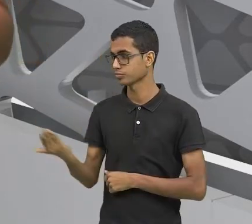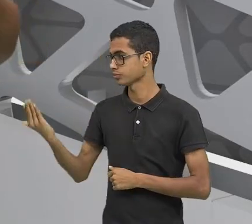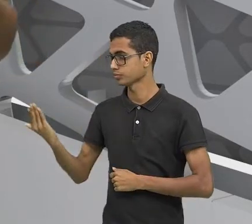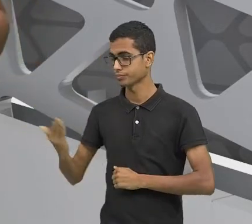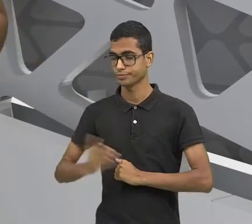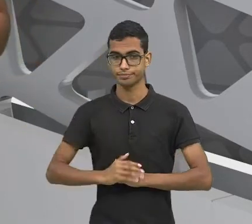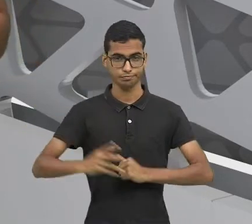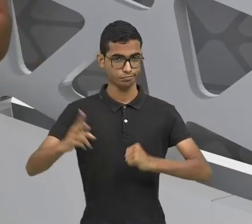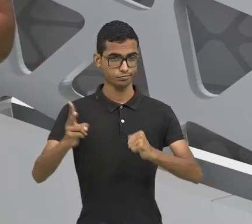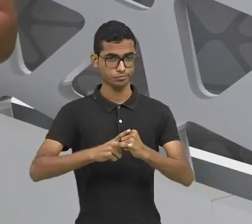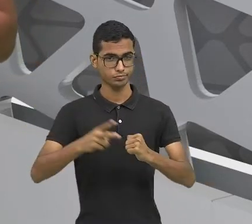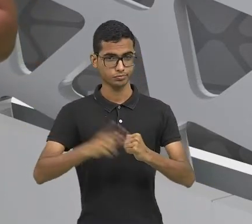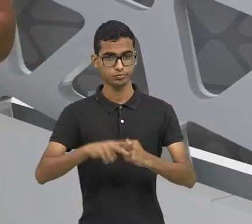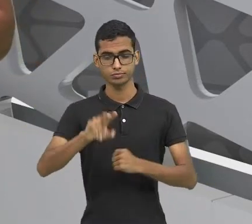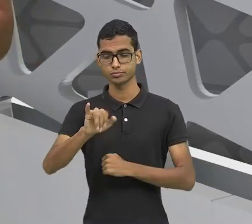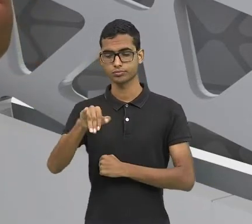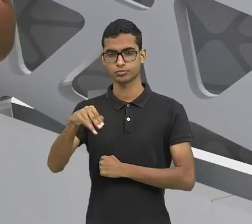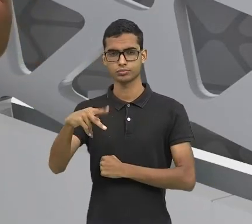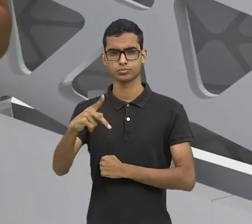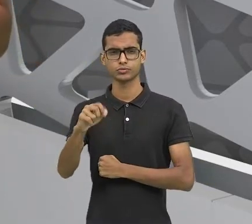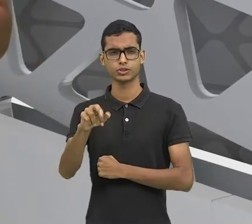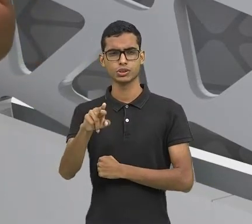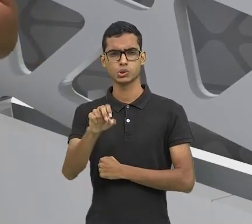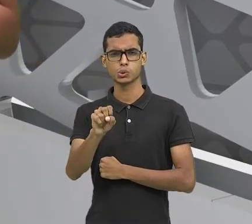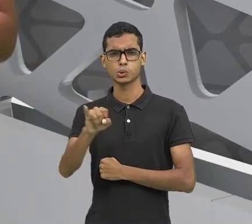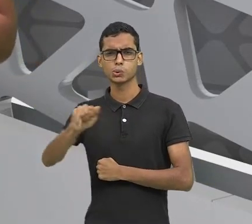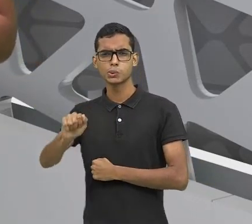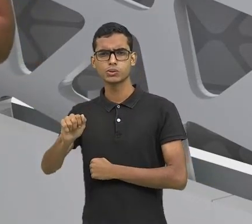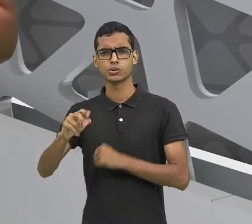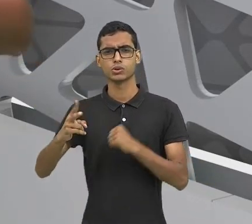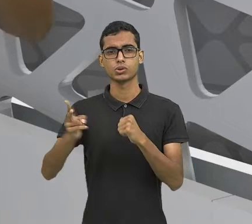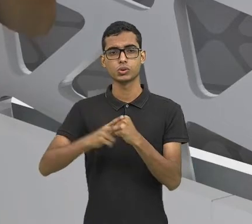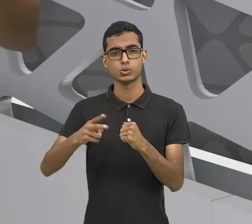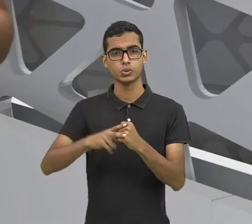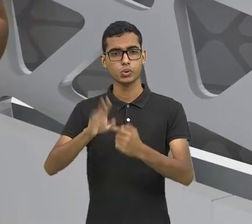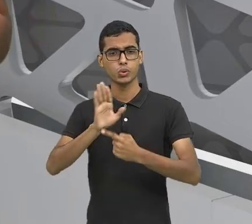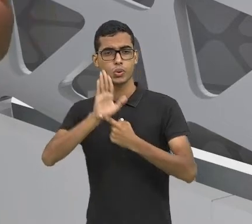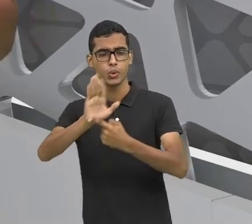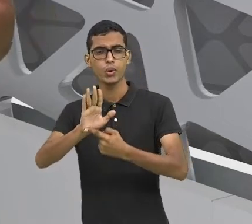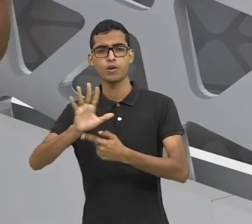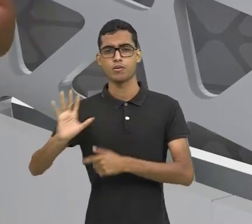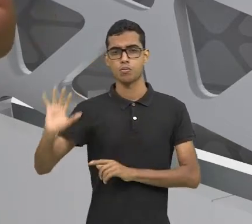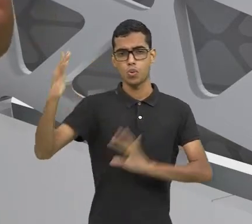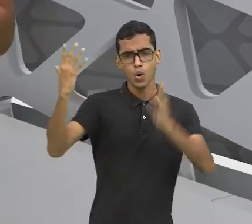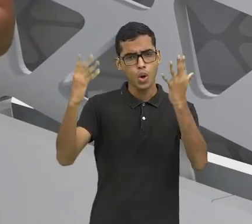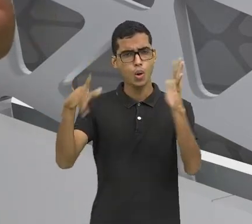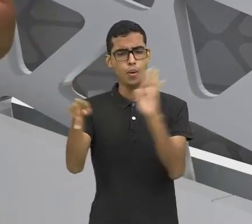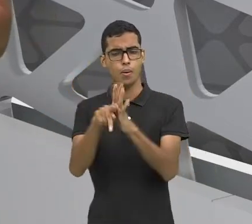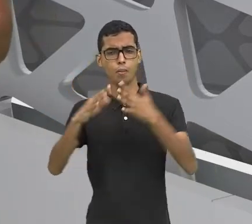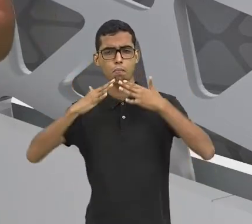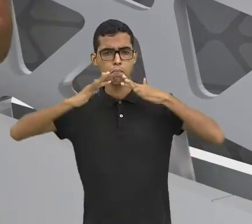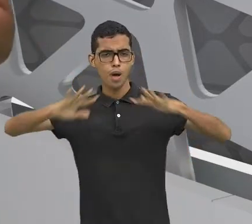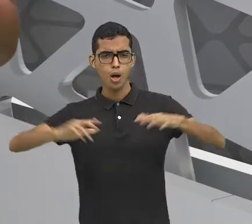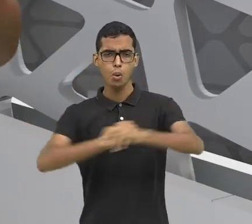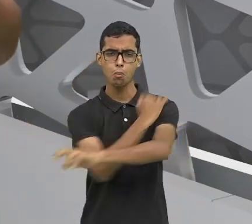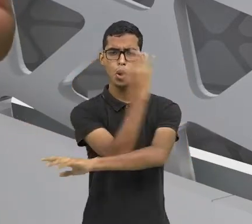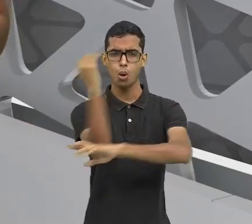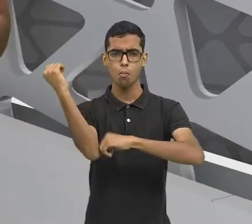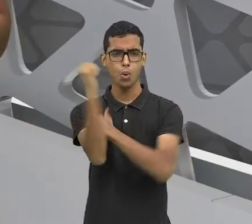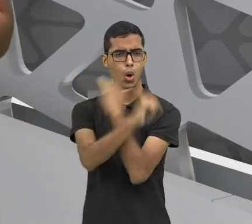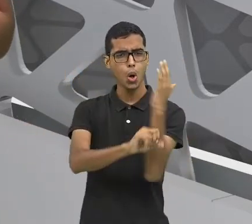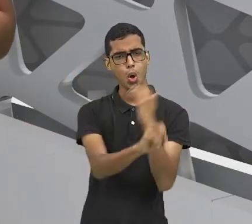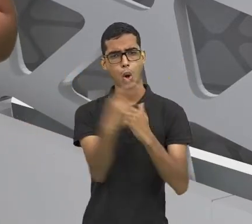Observe, gente, que os verbos impessoais são aqueles verbos que expressam fenômeno da natureza, certo?